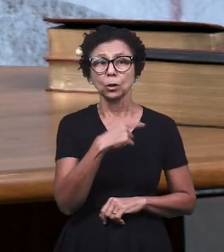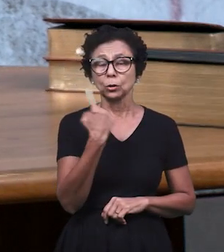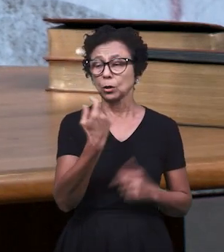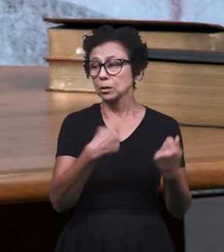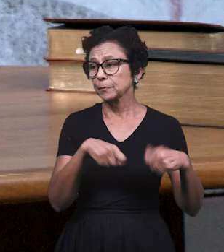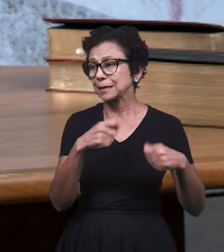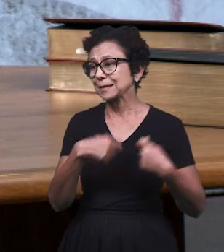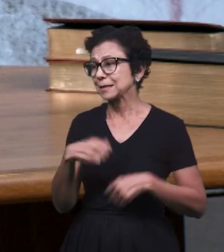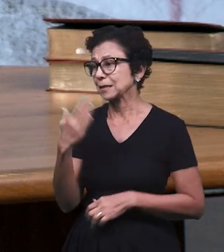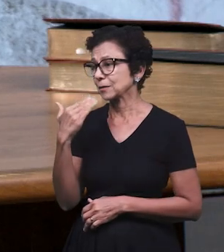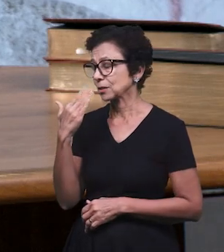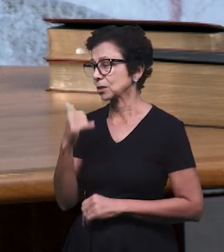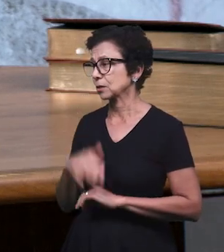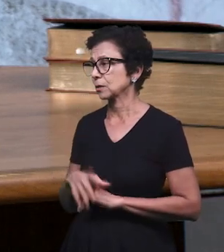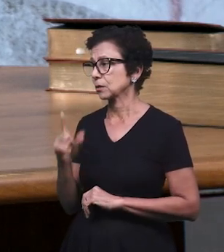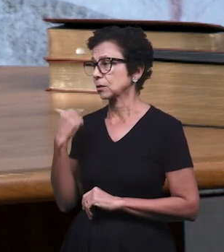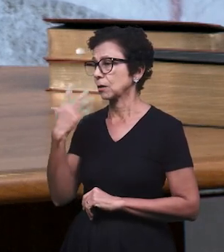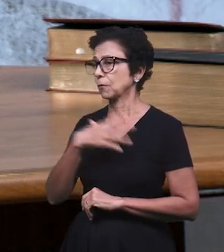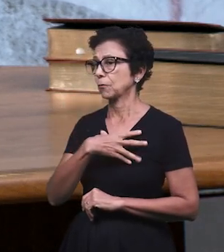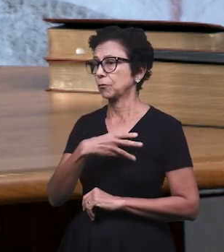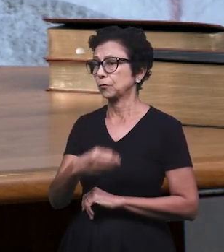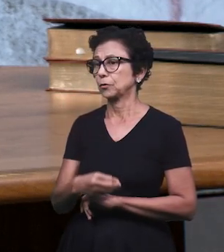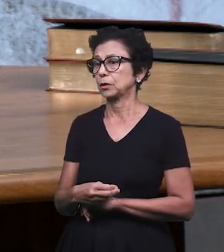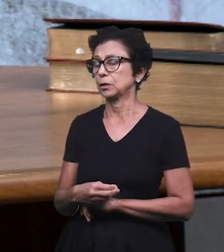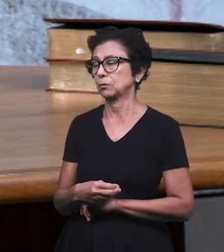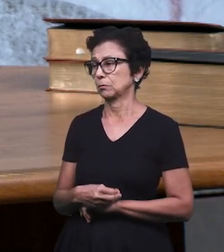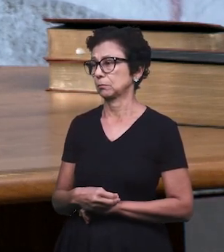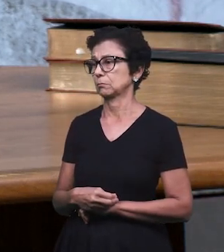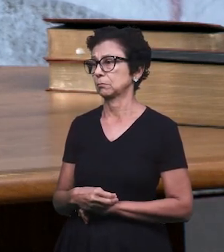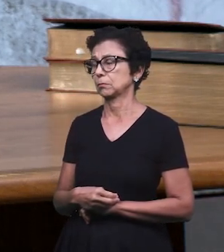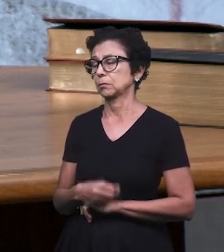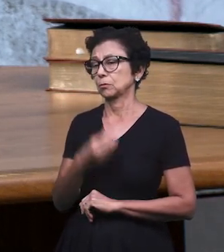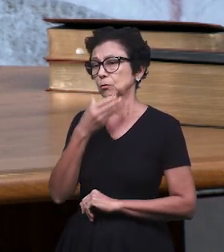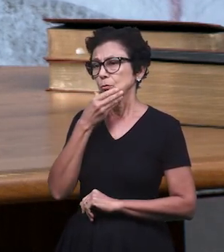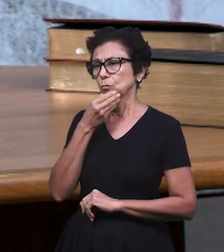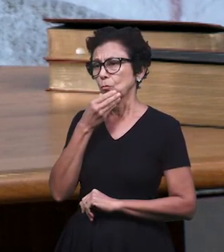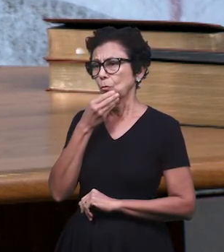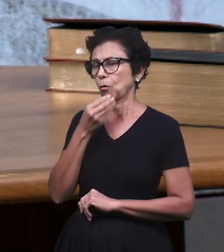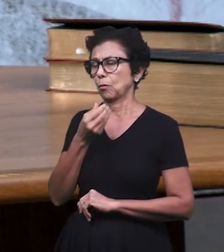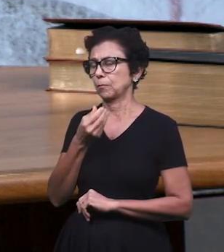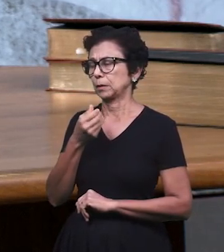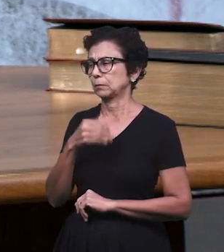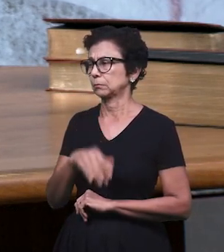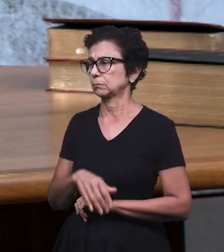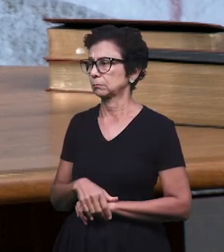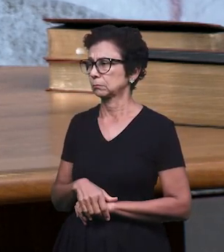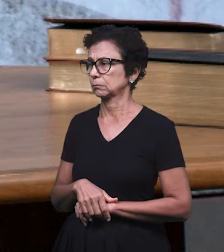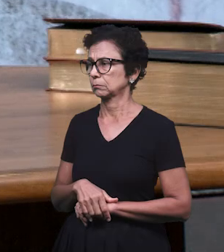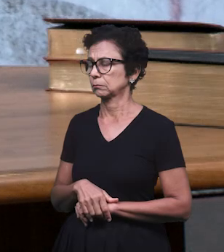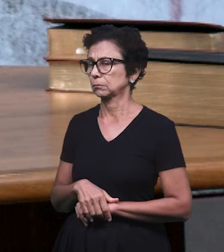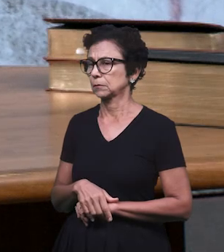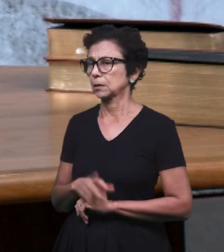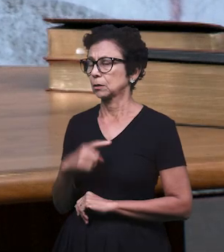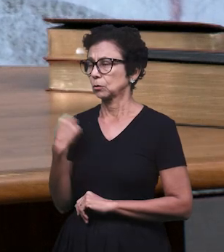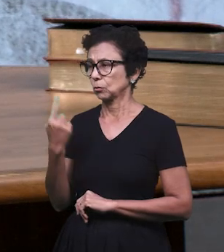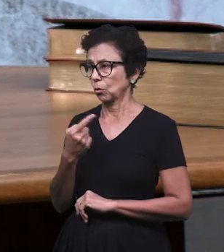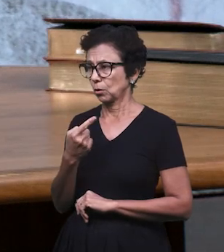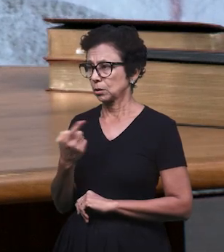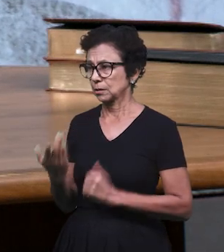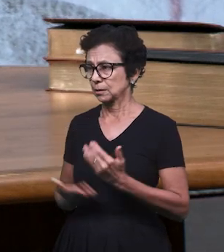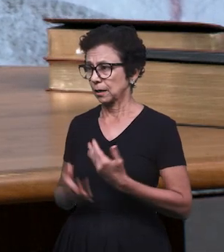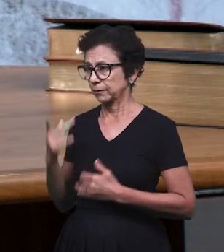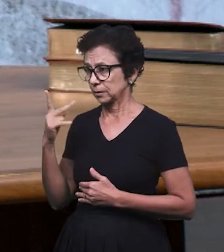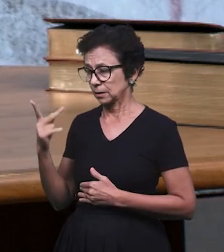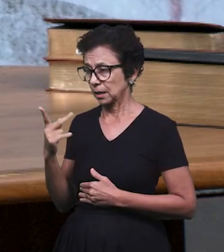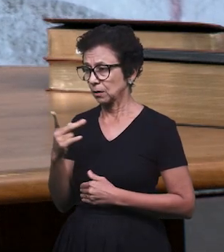nós somos filhos de um varão, somos homens de retidão. Os teus servos não são espias.